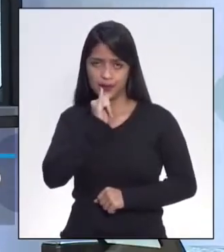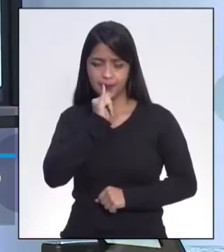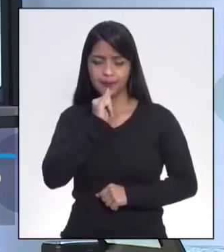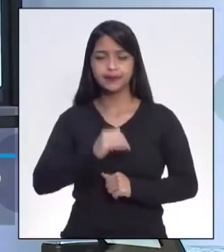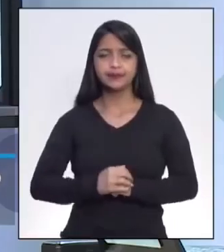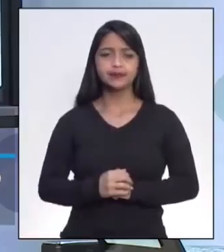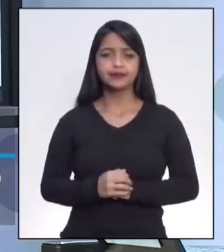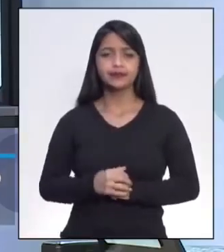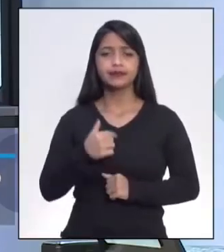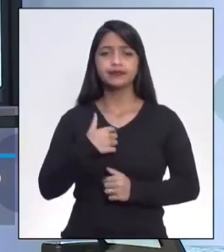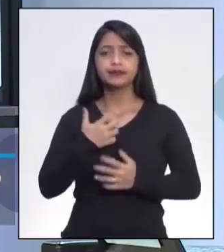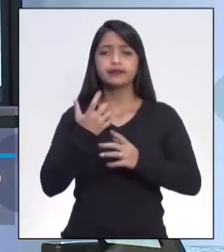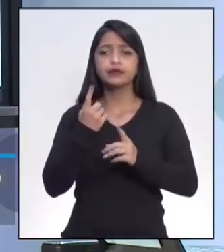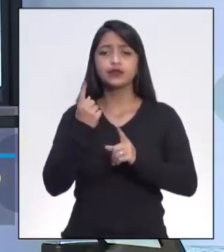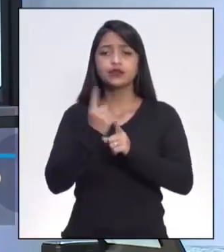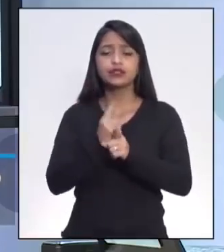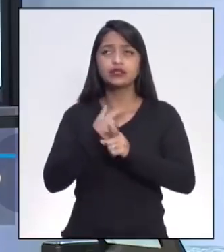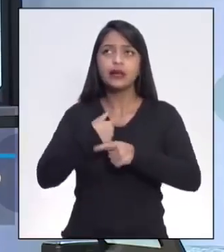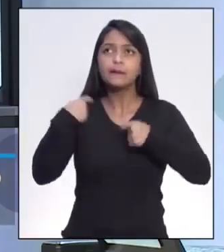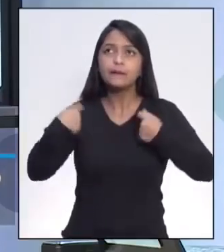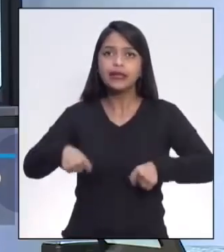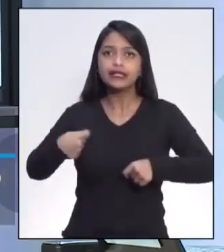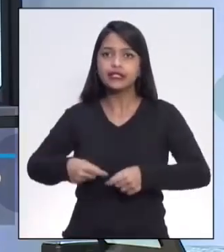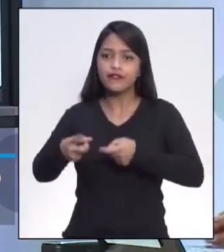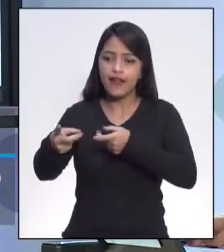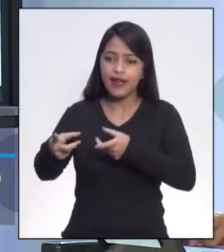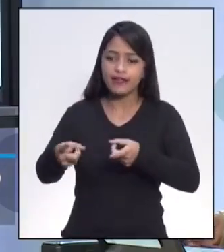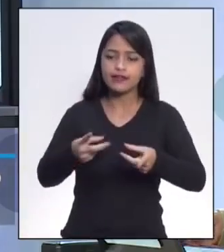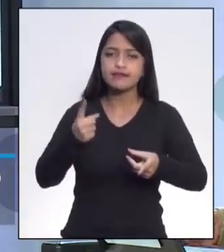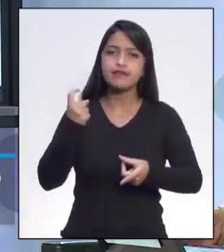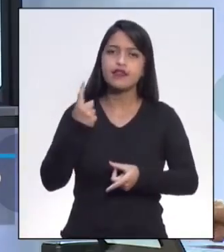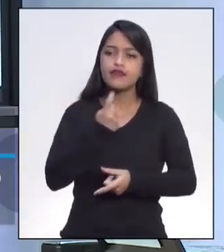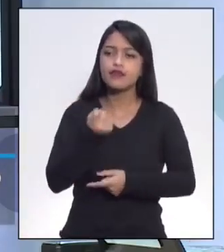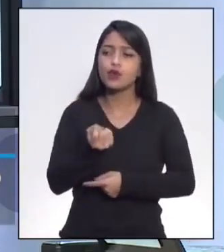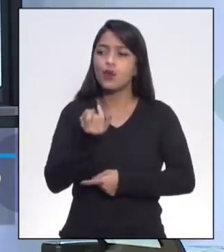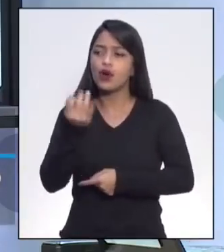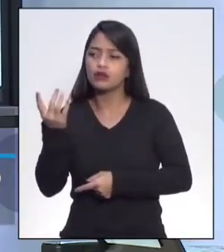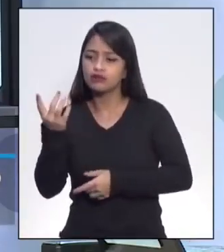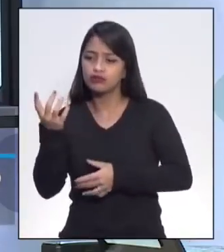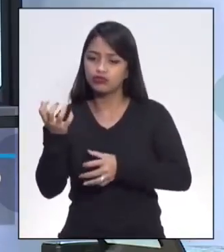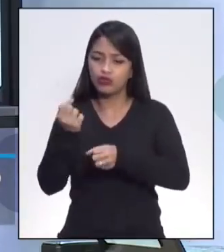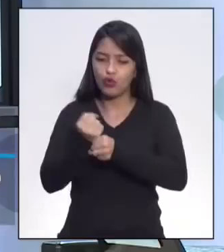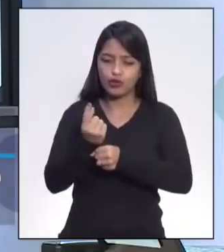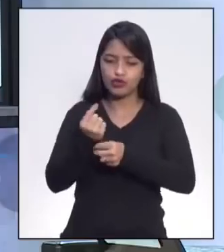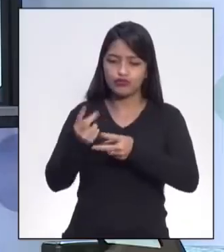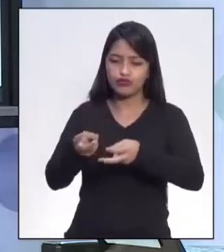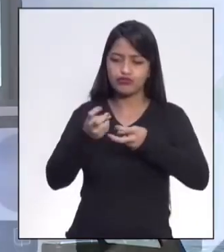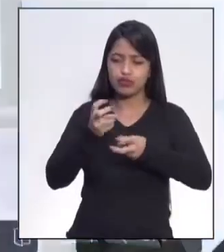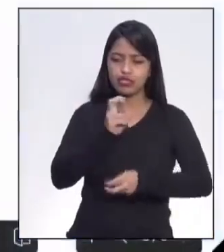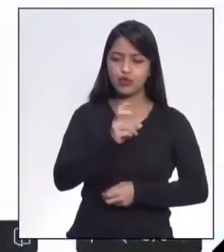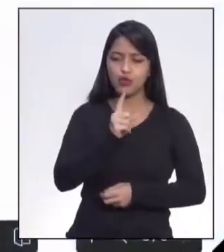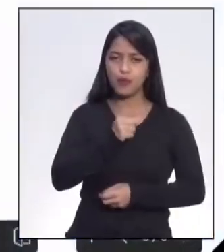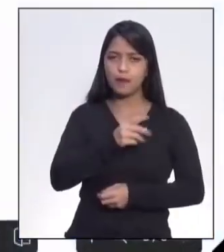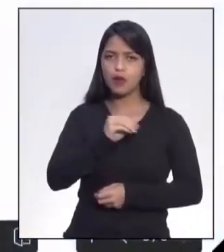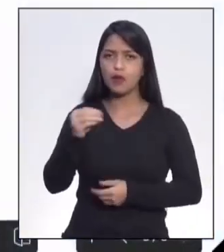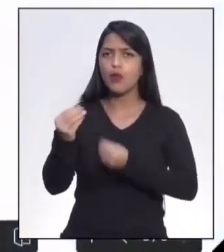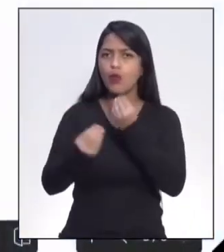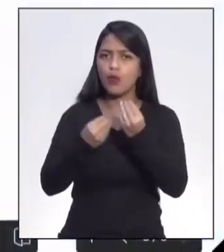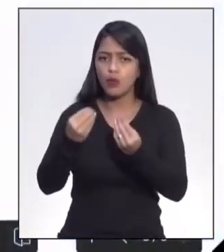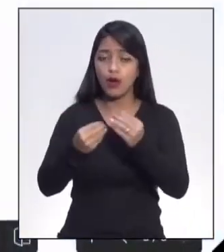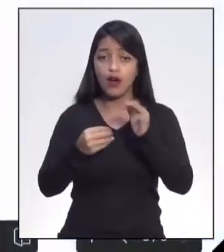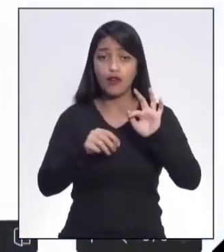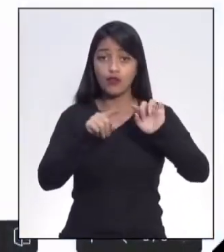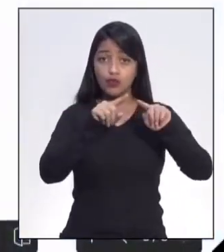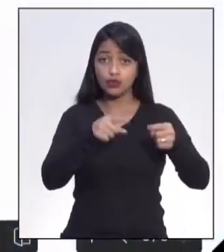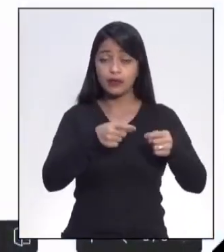saber quantos perfumes eu preciso vender para chegar nesse lucro. A função é a mesma, só que daí o